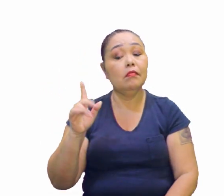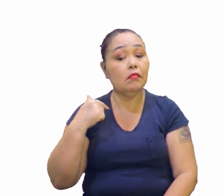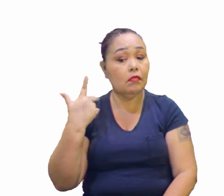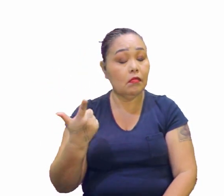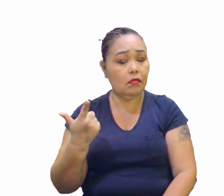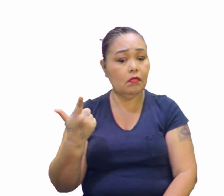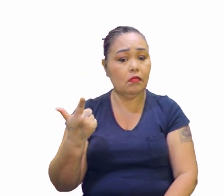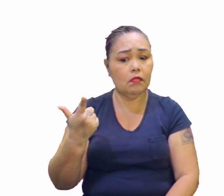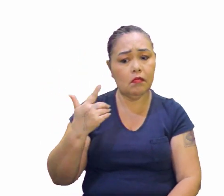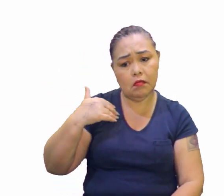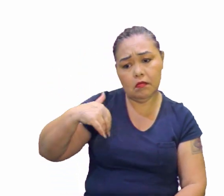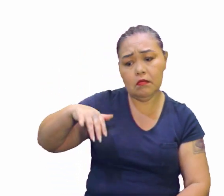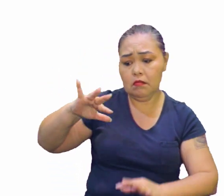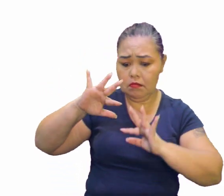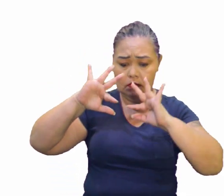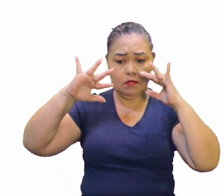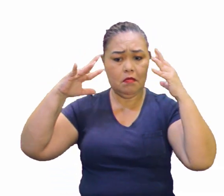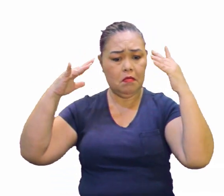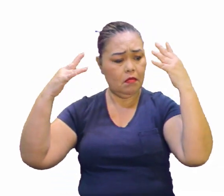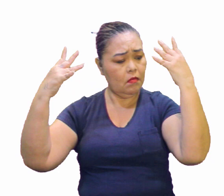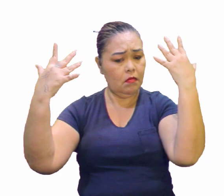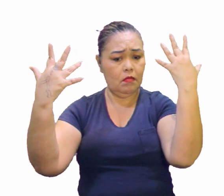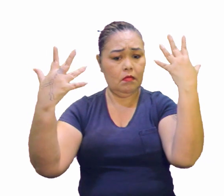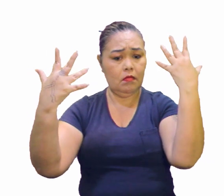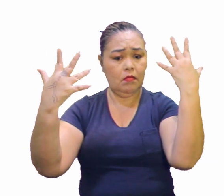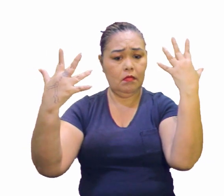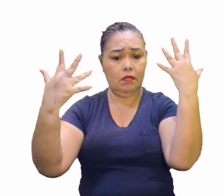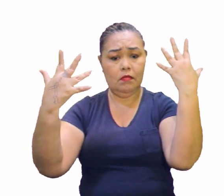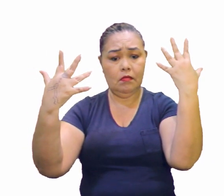quer dizer que essa floresta,